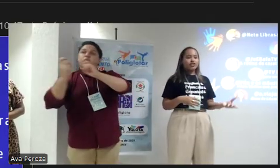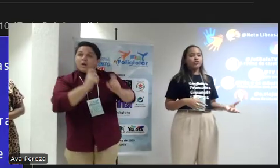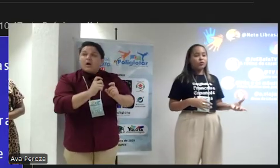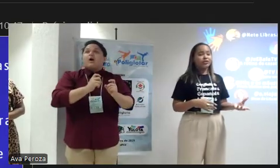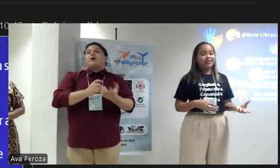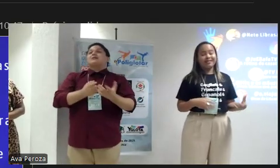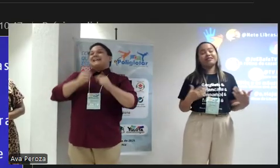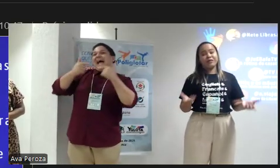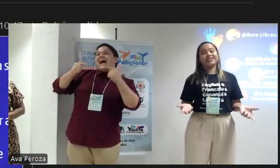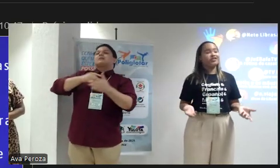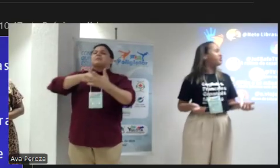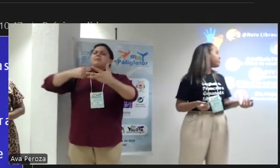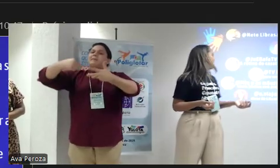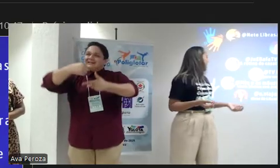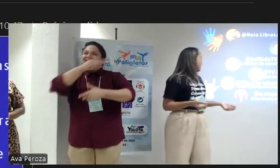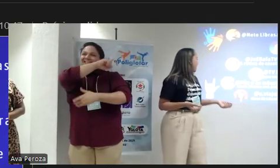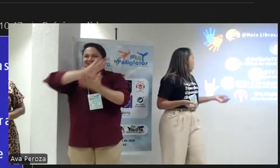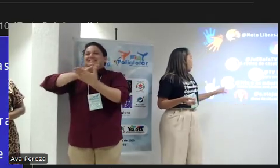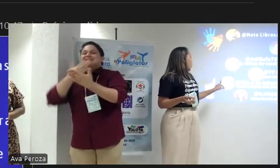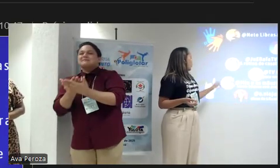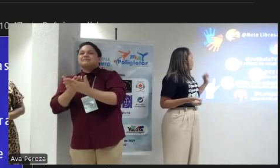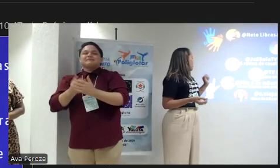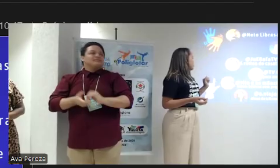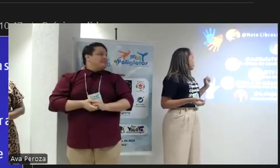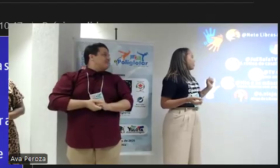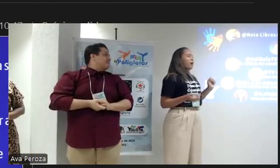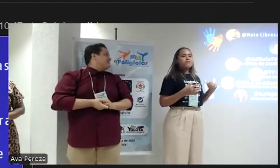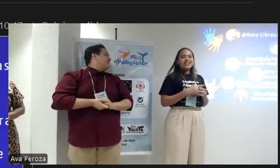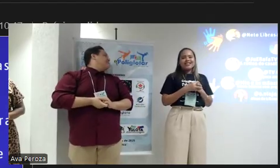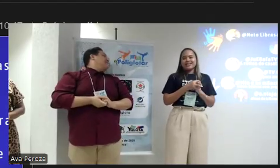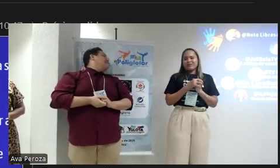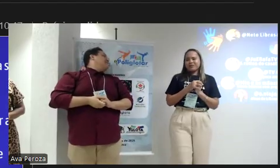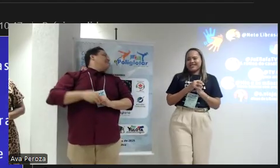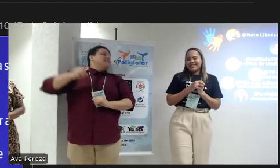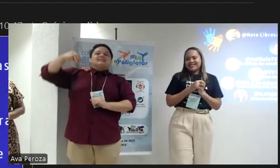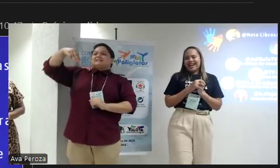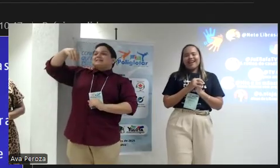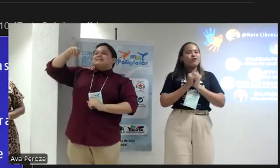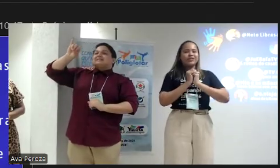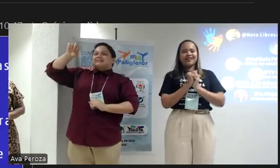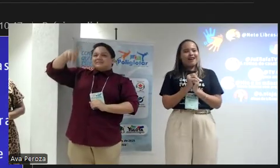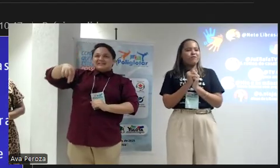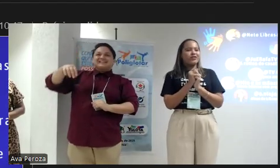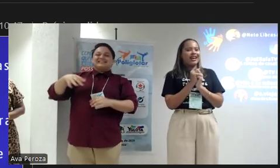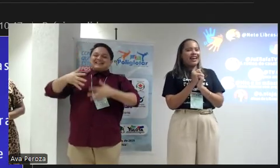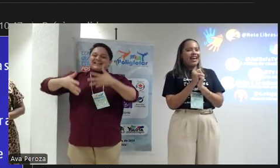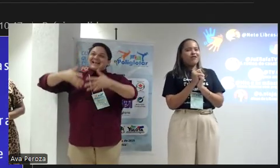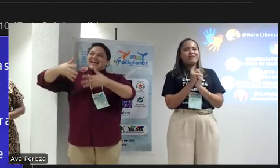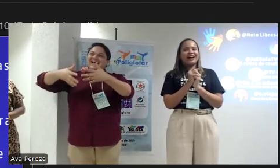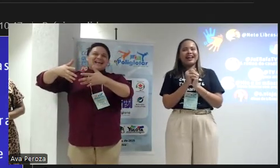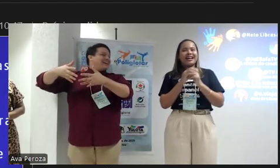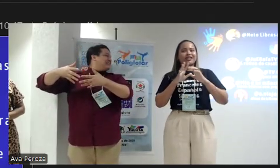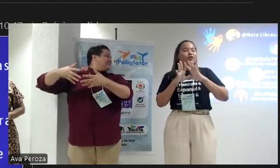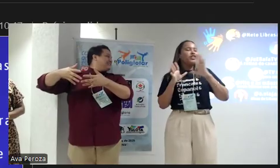comédia surda, também existe. O penúltimo, que é Mim e as Mãozinhas, eu amo esse canal, porque